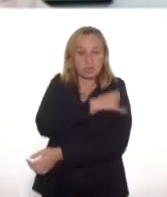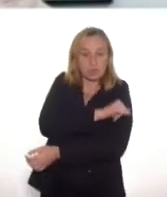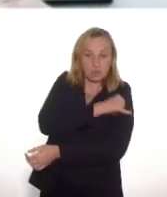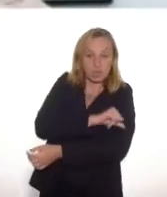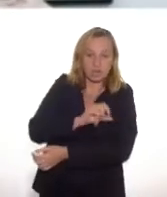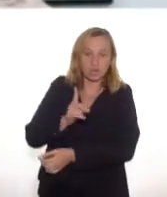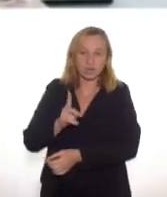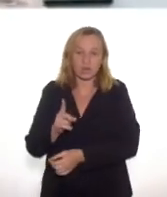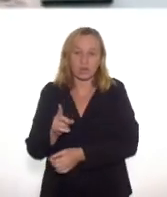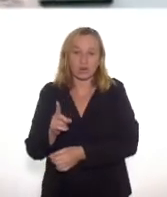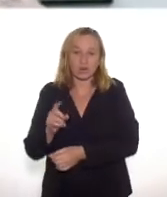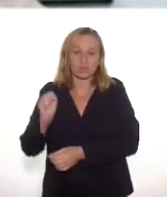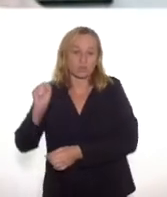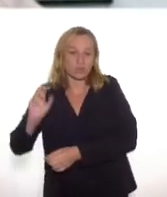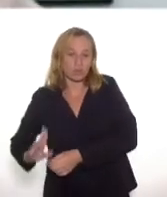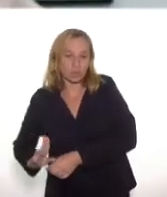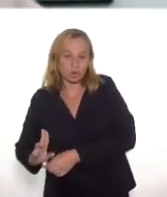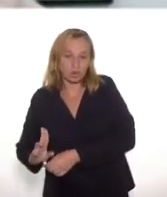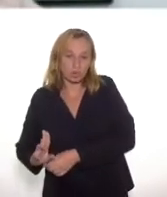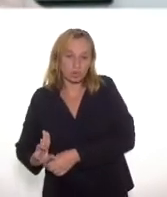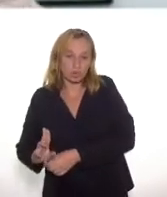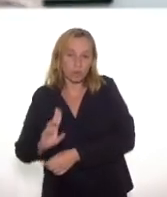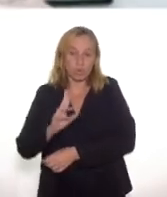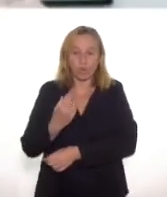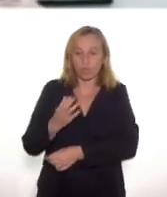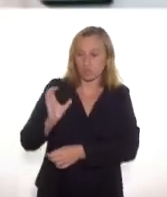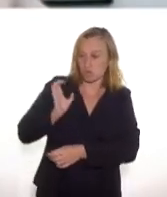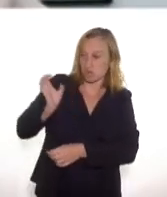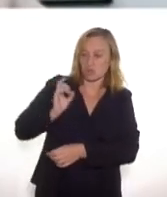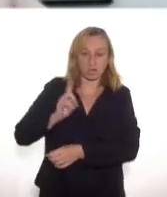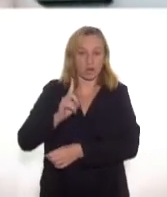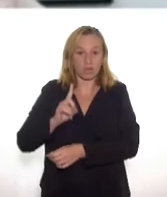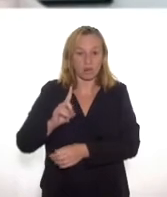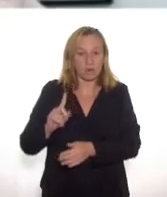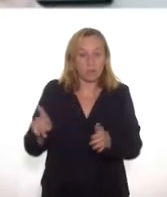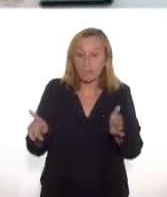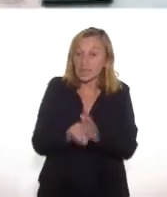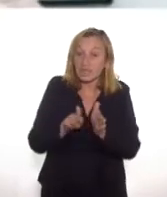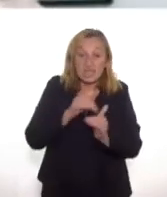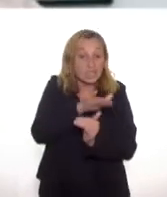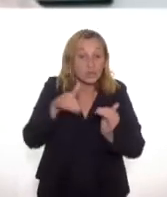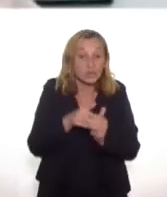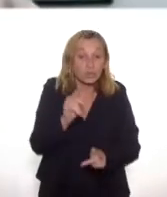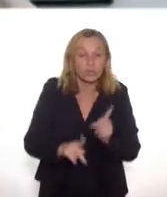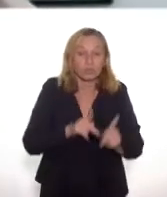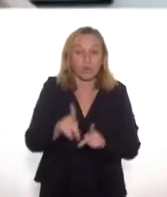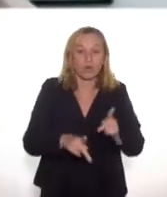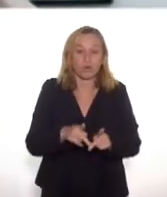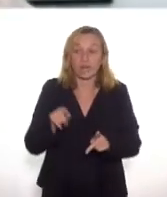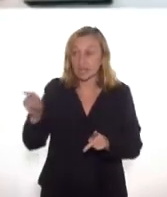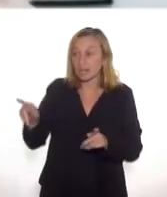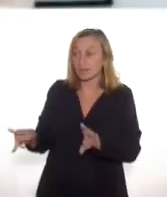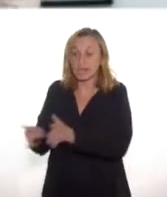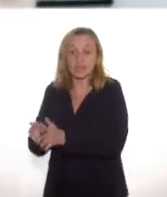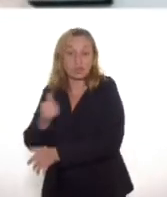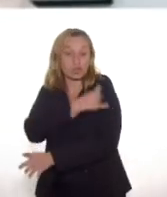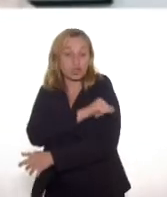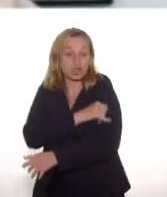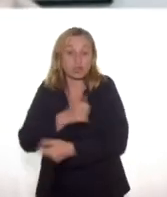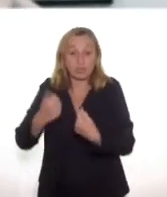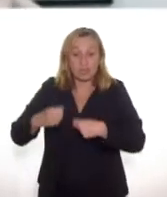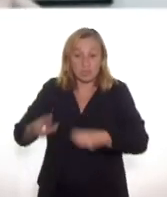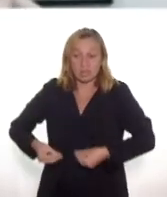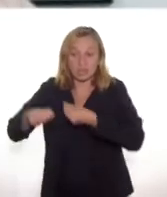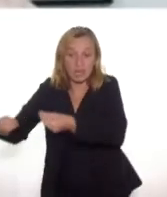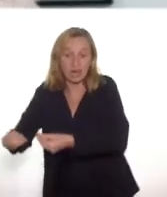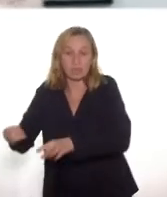Zona Sul, da elite, como o deputado Eliomar Coelho, não. Eu estou falando para o Estado inteiro. Aquilo ali sempre foi um patrimônio do Rio de Janeiro e a gente precisa devolver aquilo para o